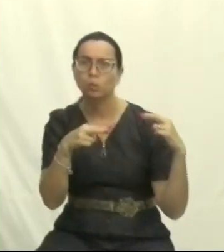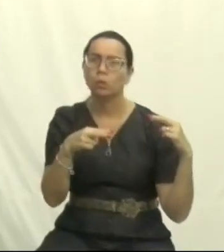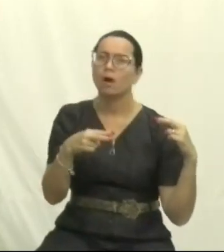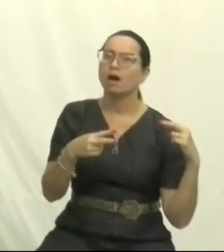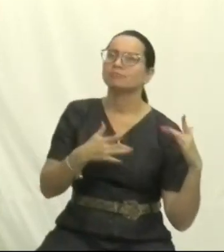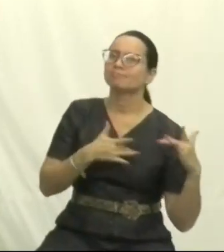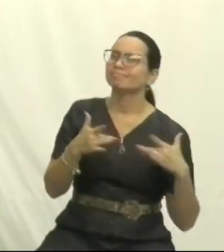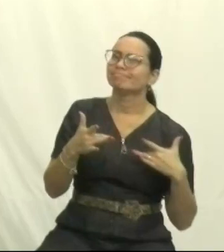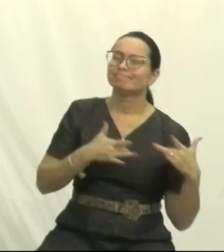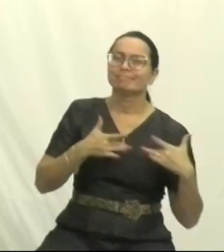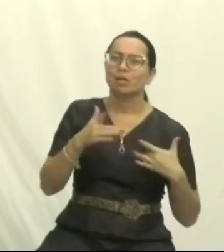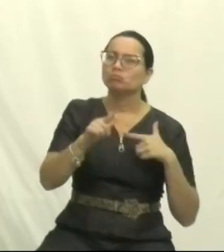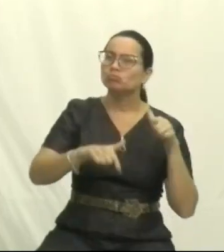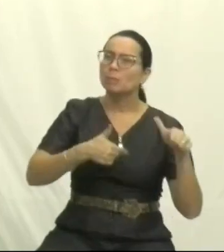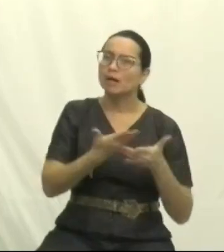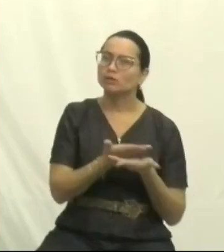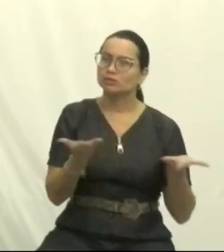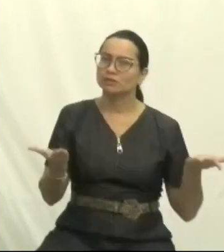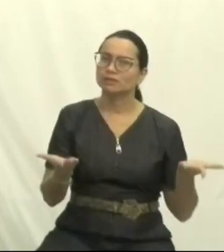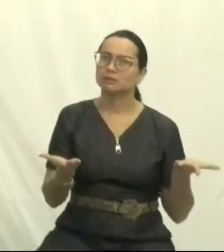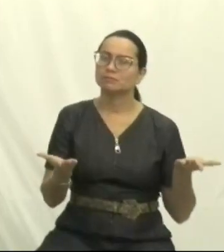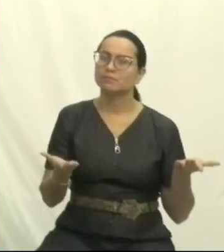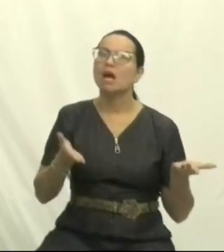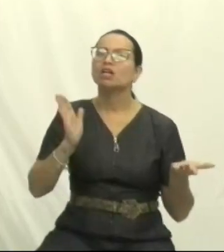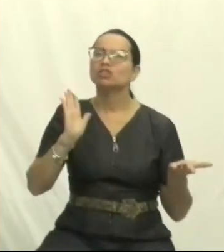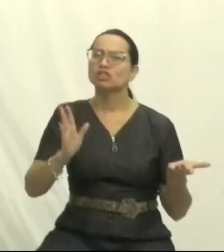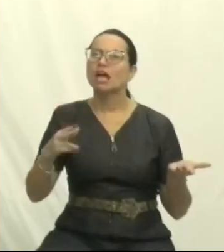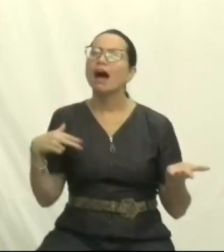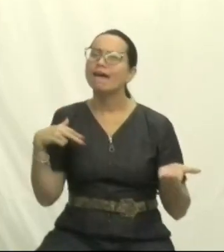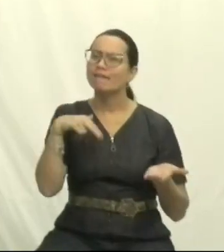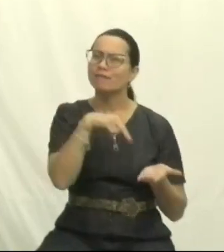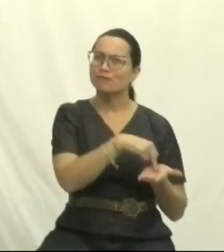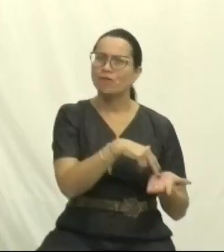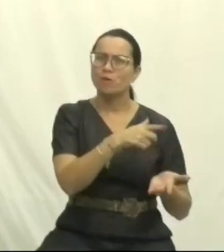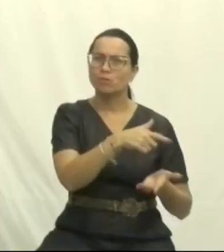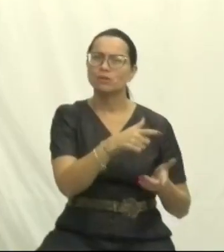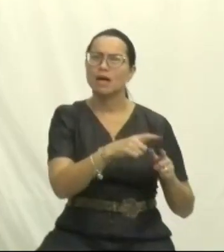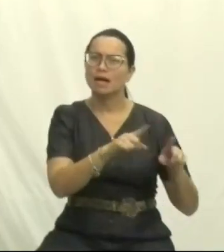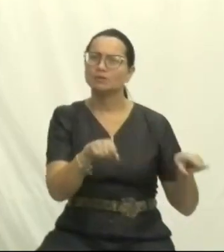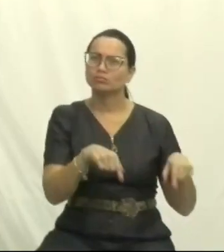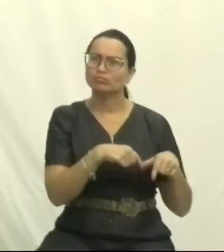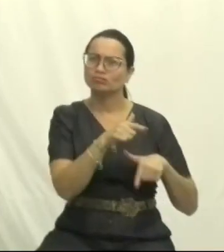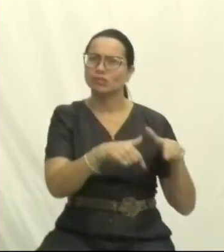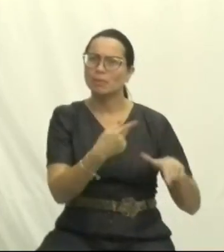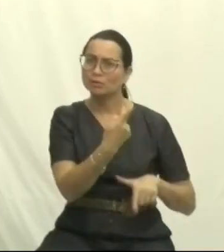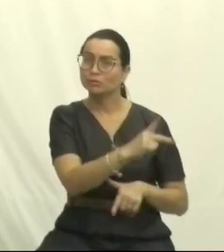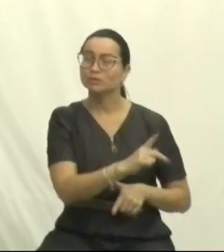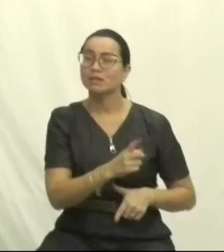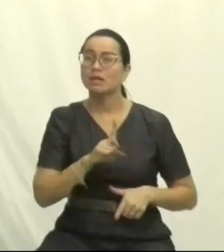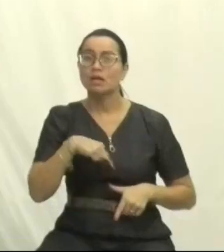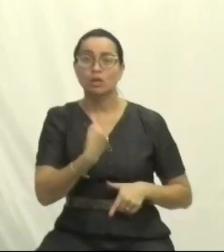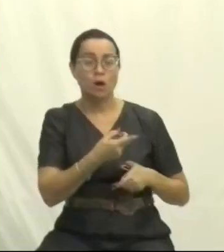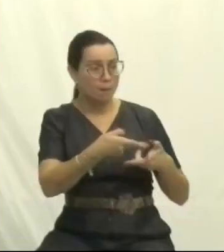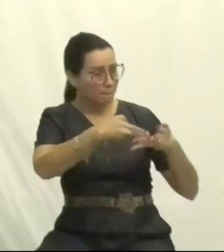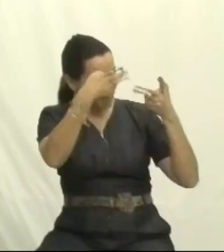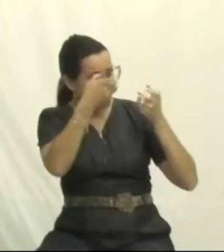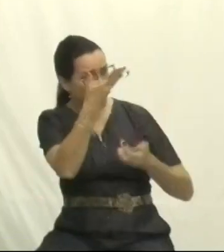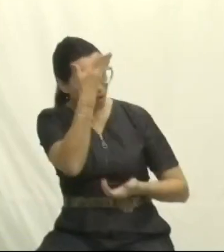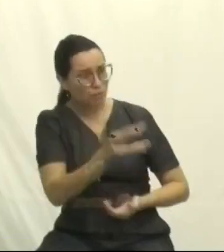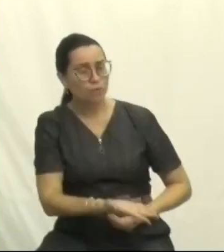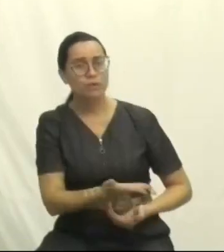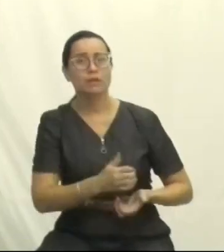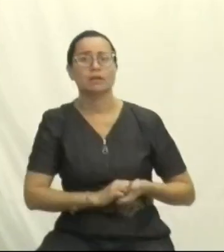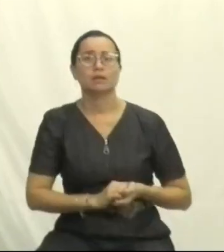têm pelo trabalho de vocês. Já estivemos várias vezes lá no Corpo de Bombeiros e a gente percebe, tanto os